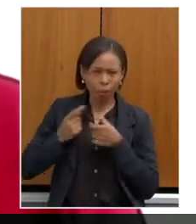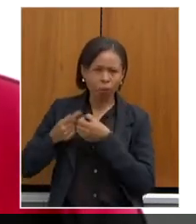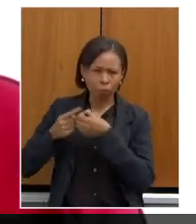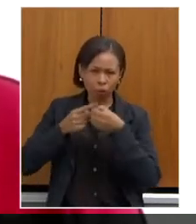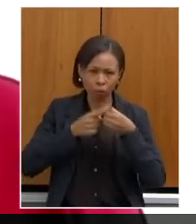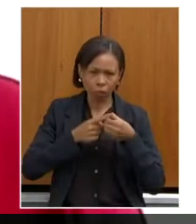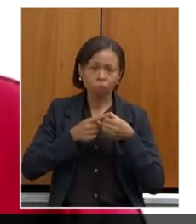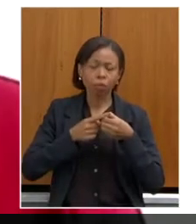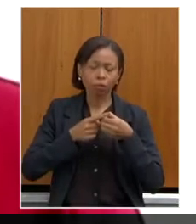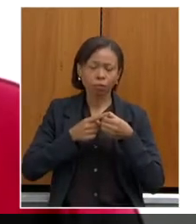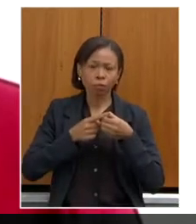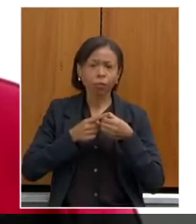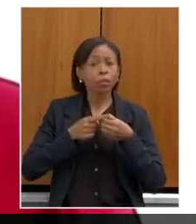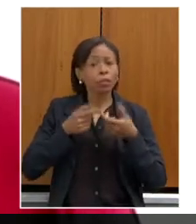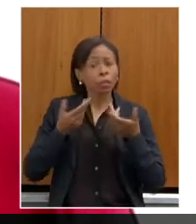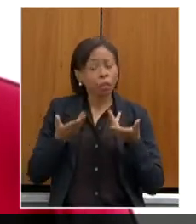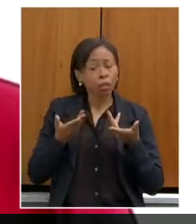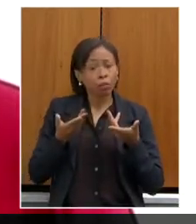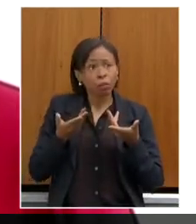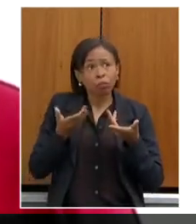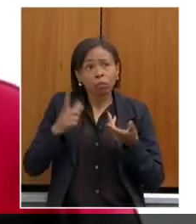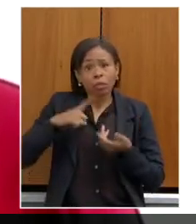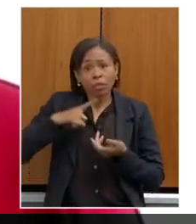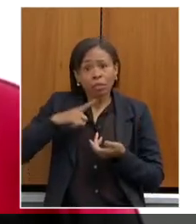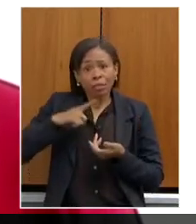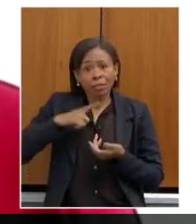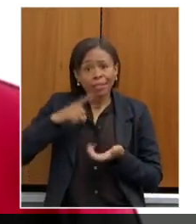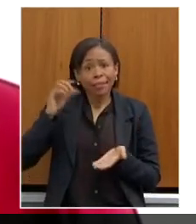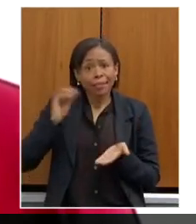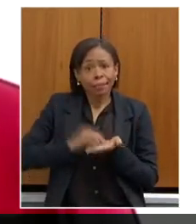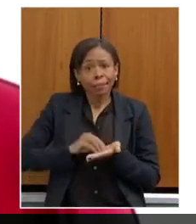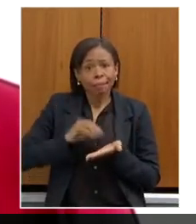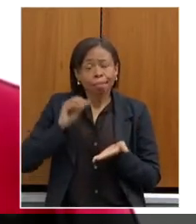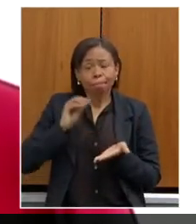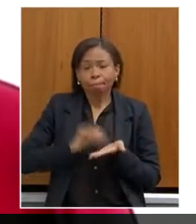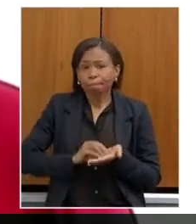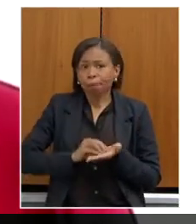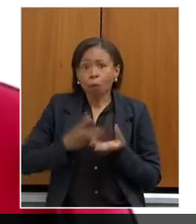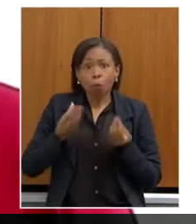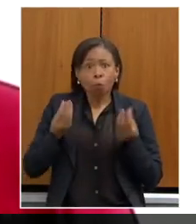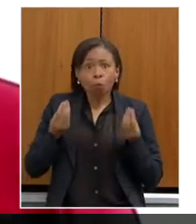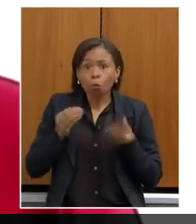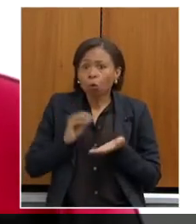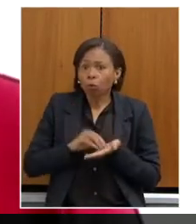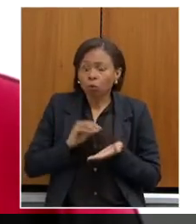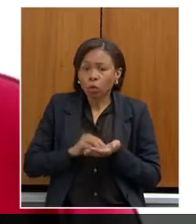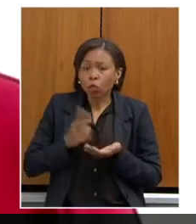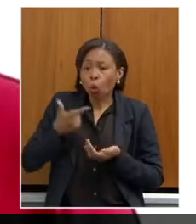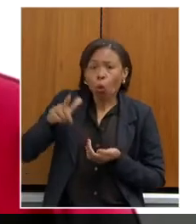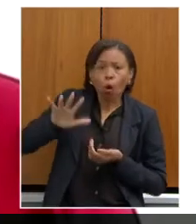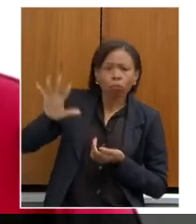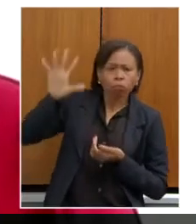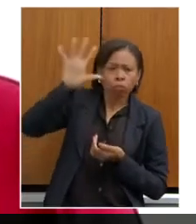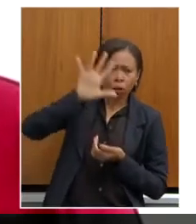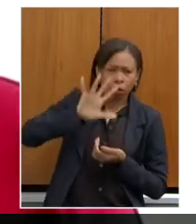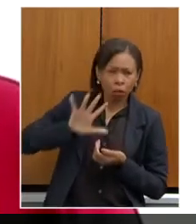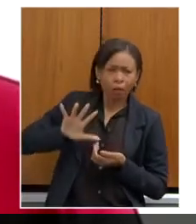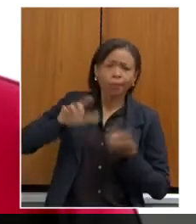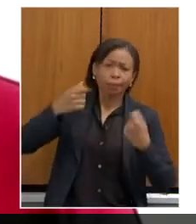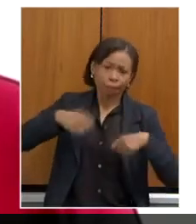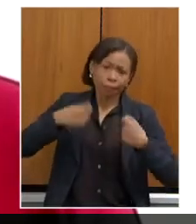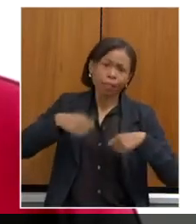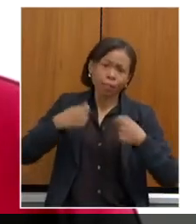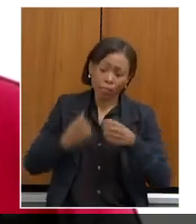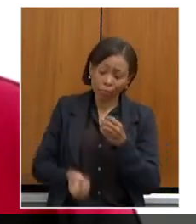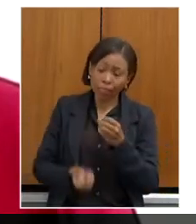município de Belo Oriente nós temos uma parcela enorme ainda das outras regiões que ainda dependem da instalação